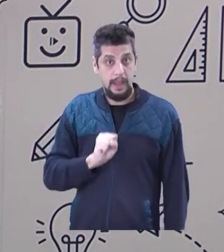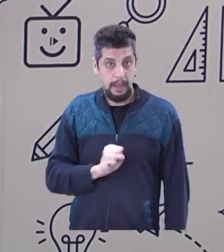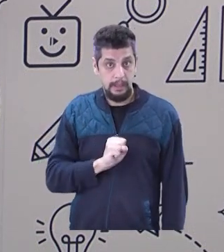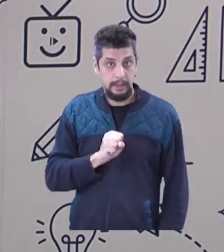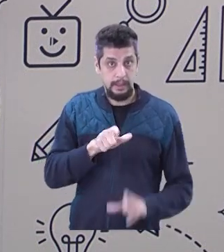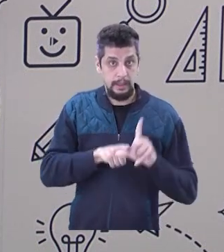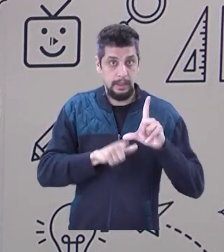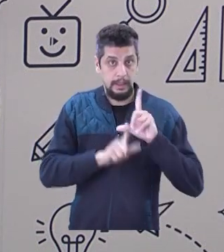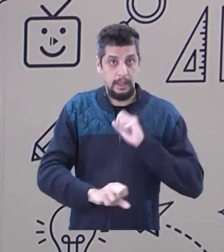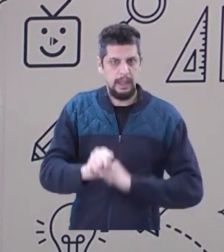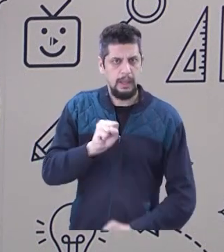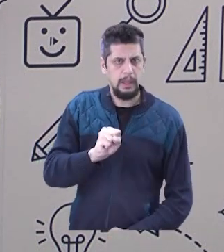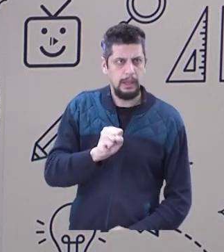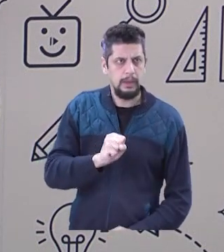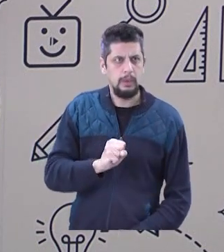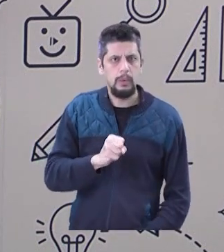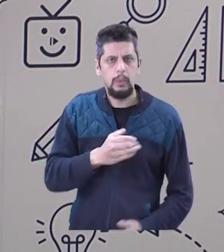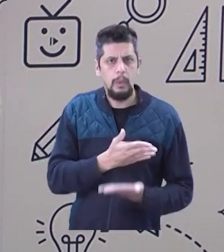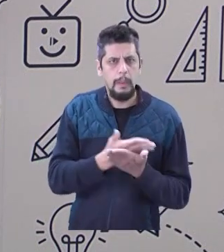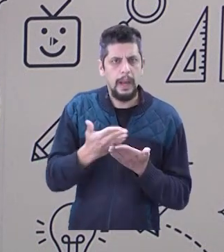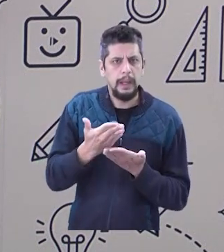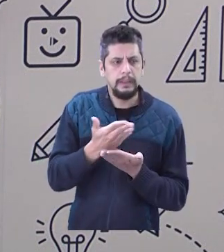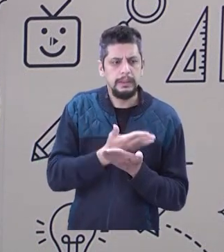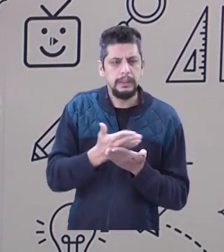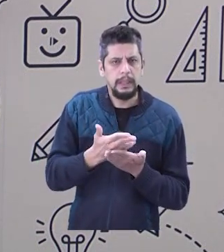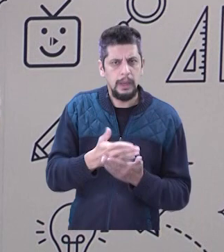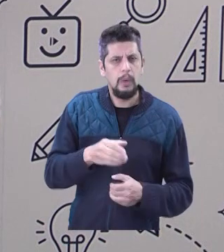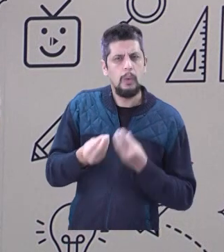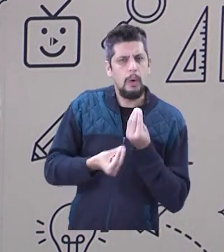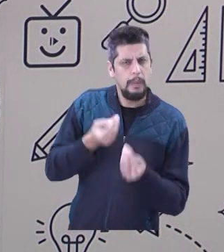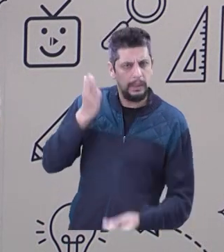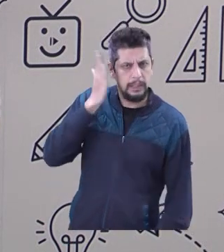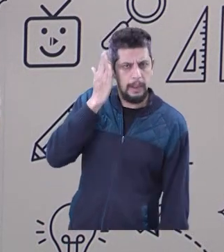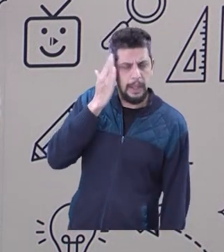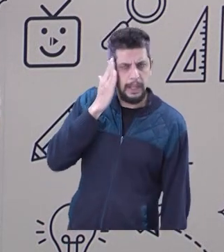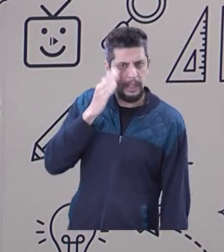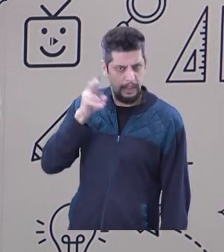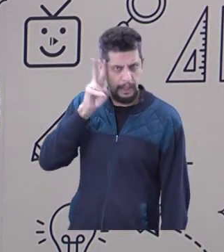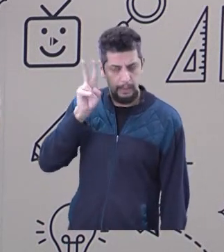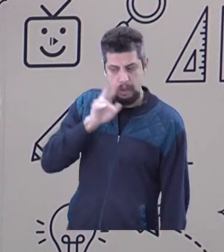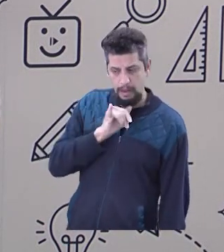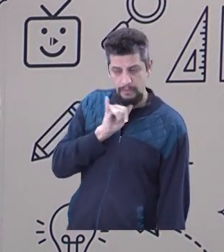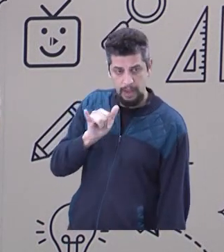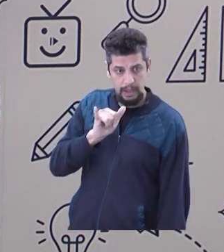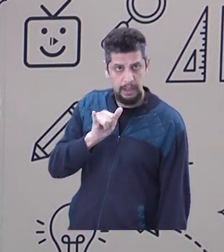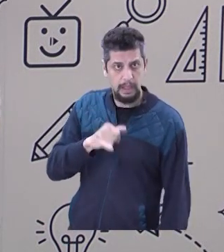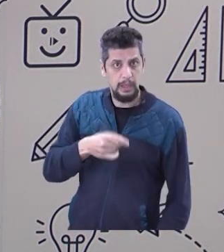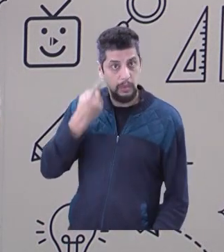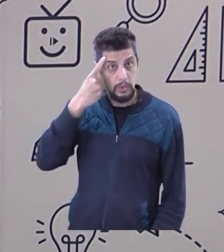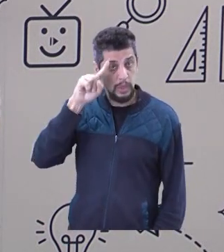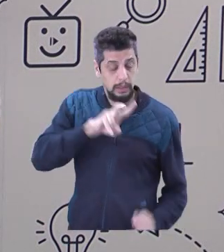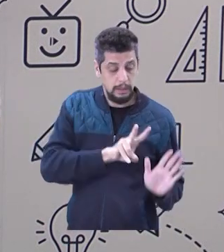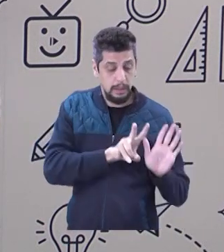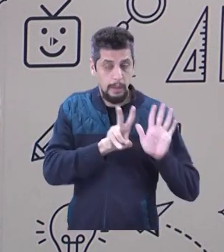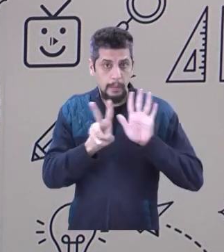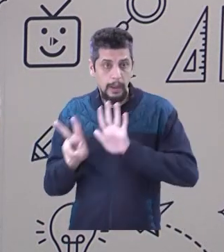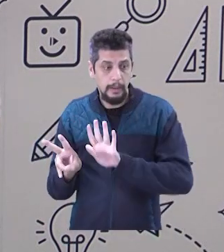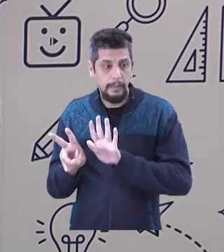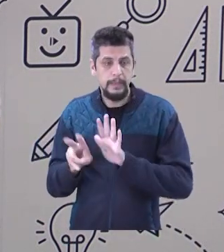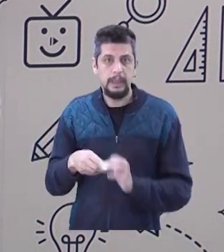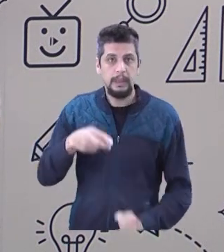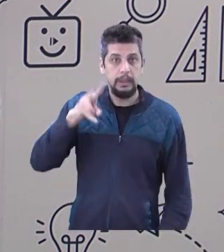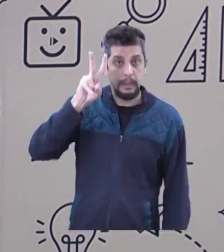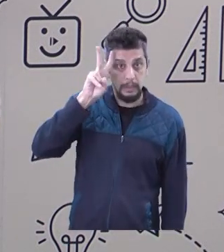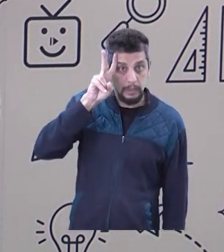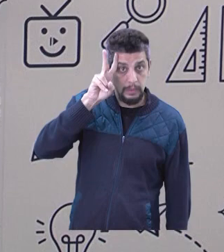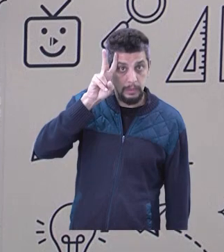S do dia da semana. Como é que a gente sabe? Pois é, isso que a gente tinha falado aquela hora, que esse, os dias da